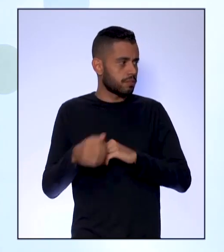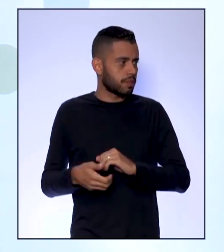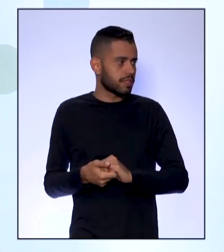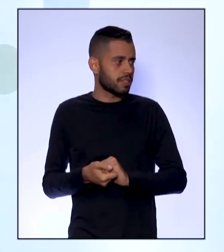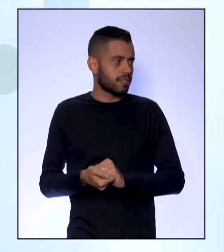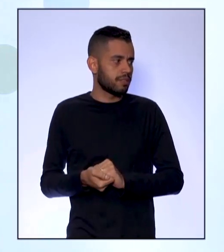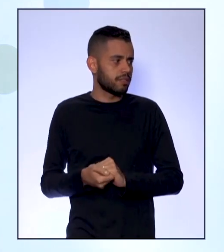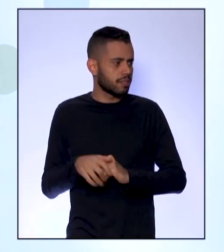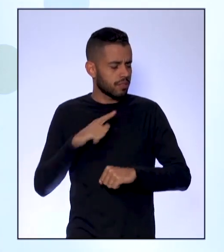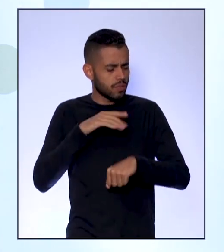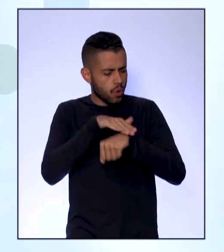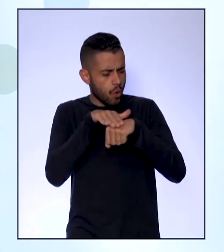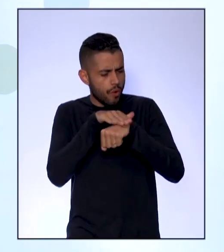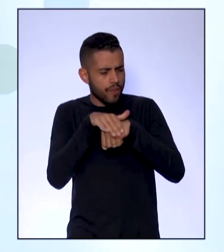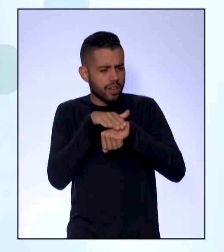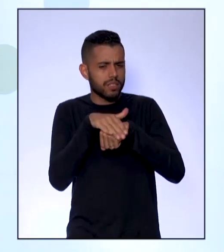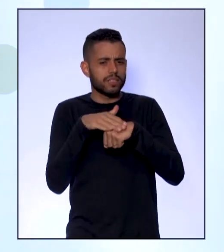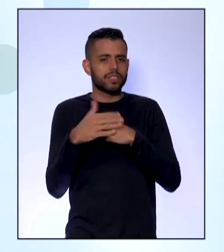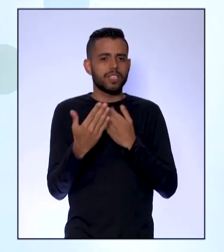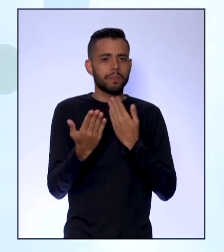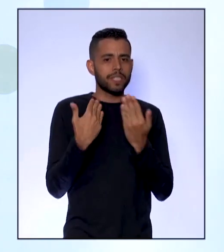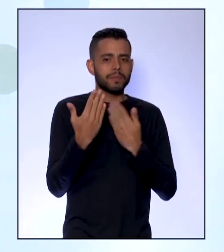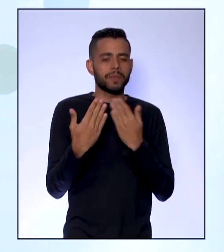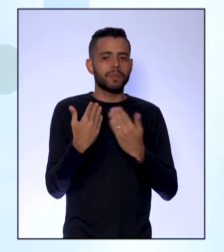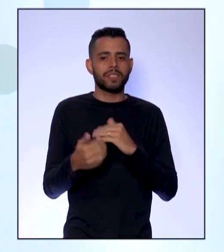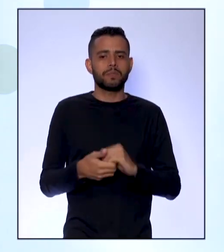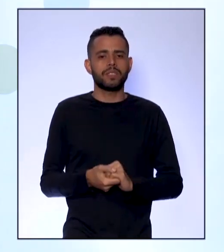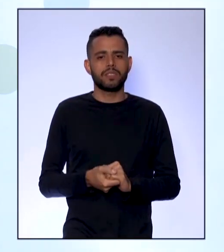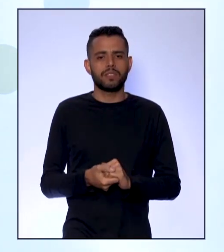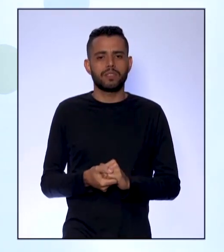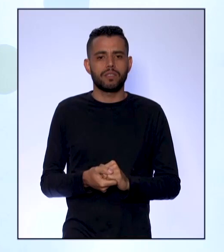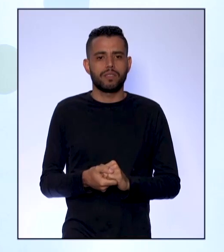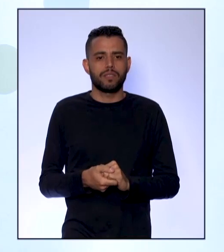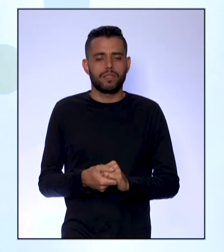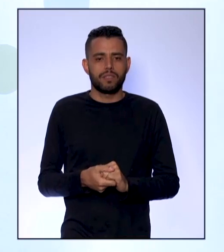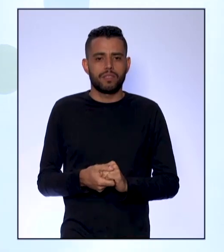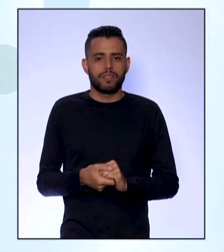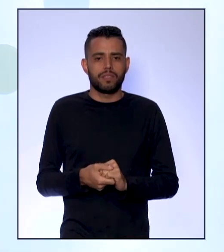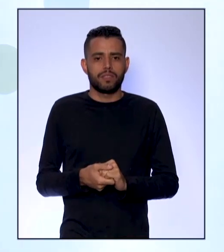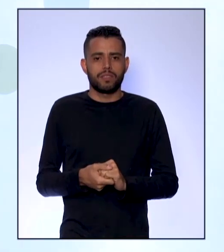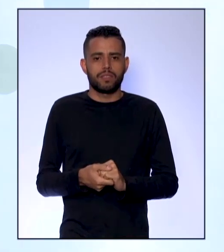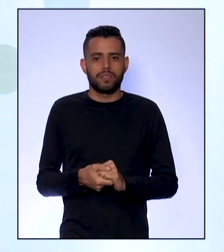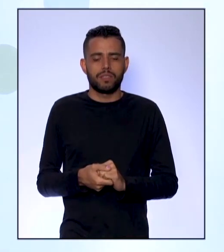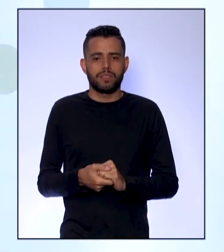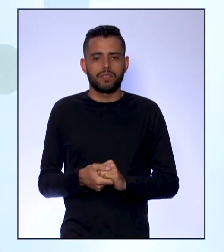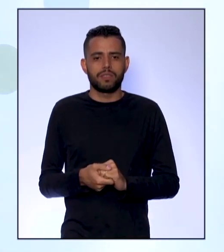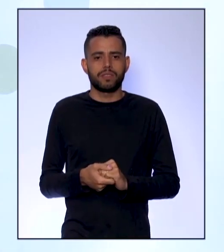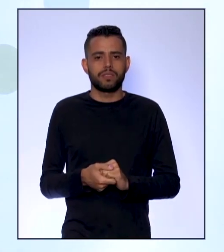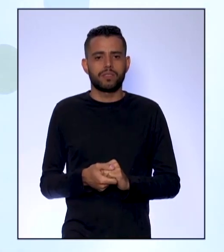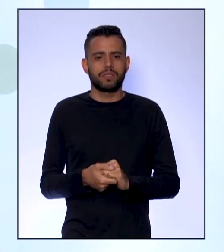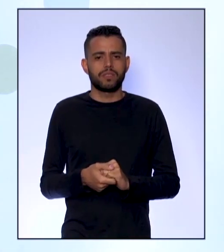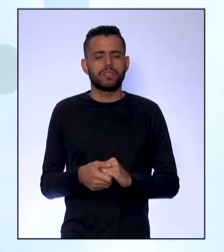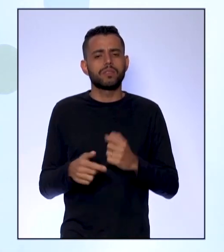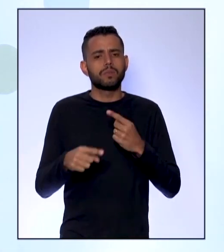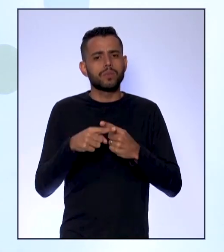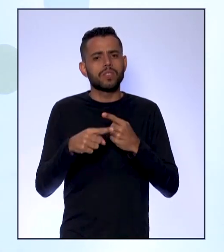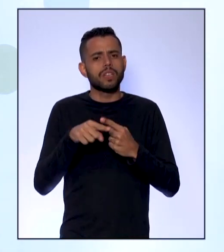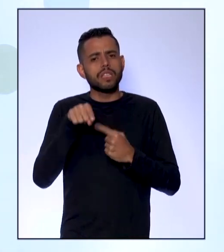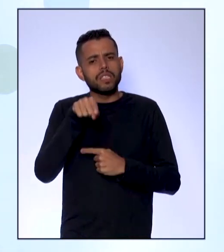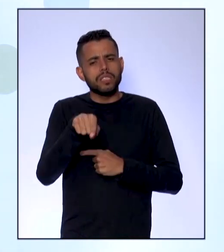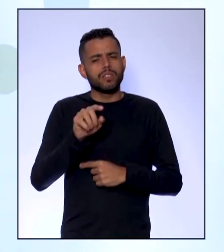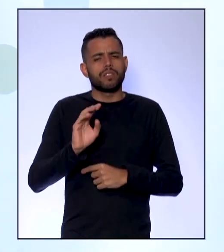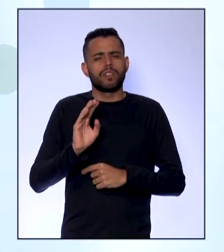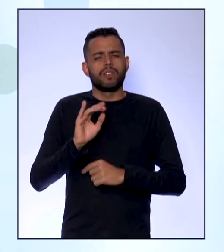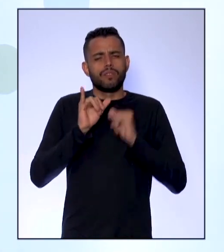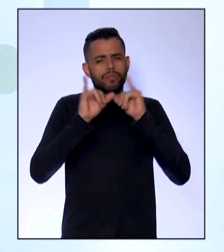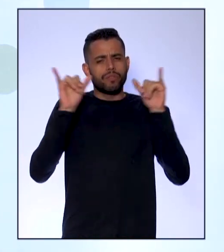né, que eu tive com colegas meus, e eu achei interessante trazer aqui. Por quê? Esse é um tipo de fake news que a gente pode